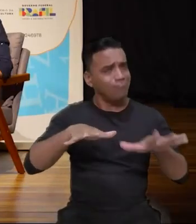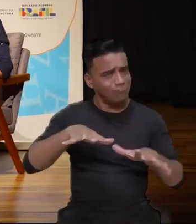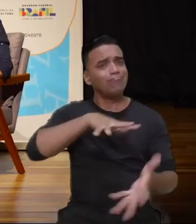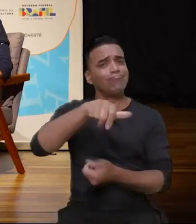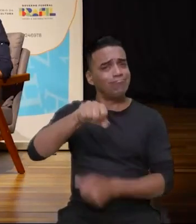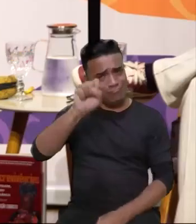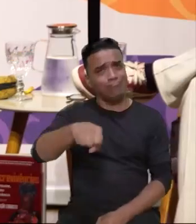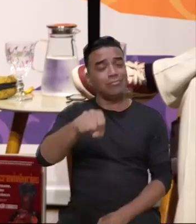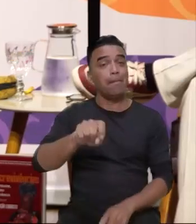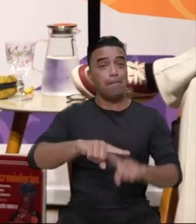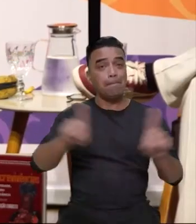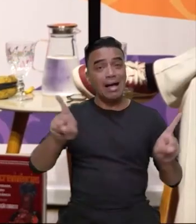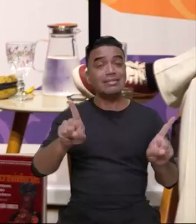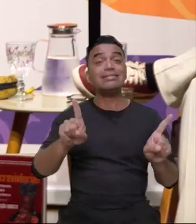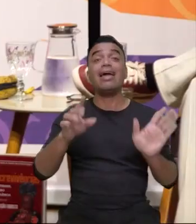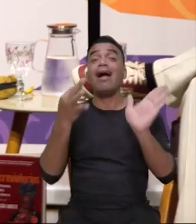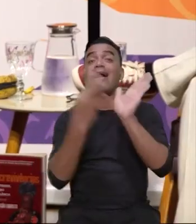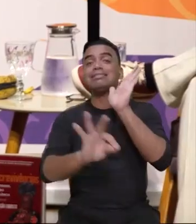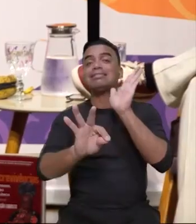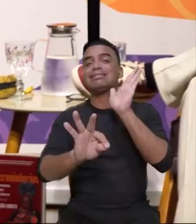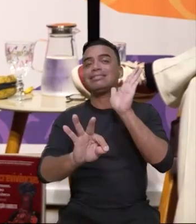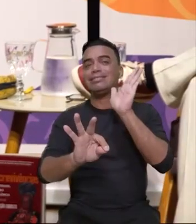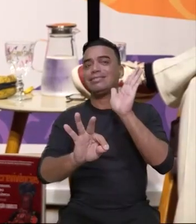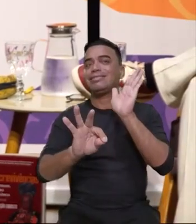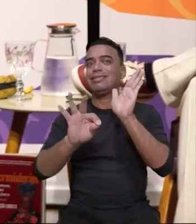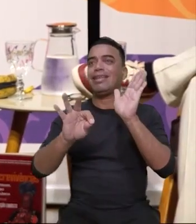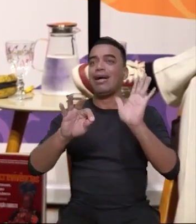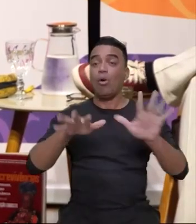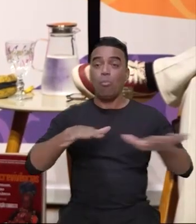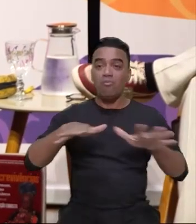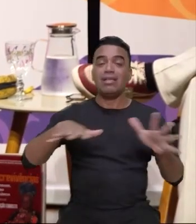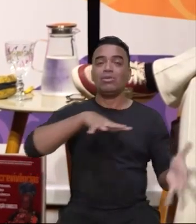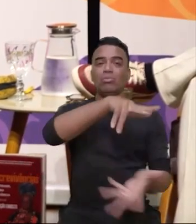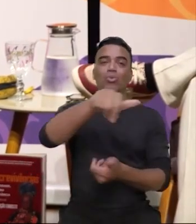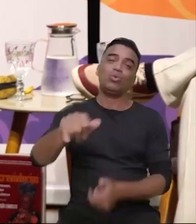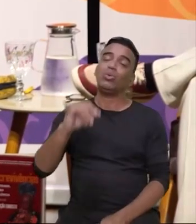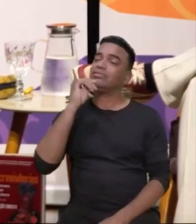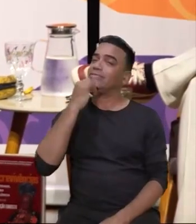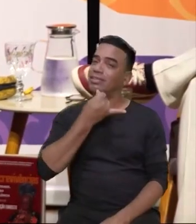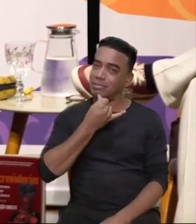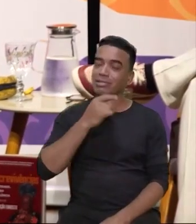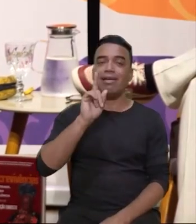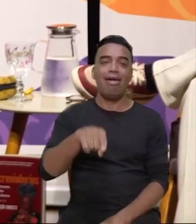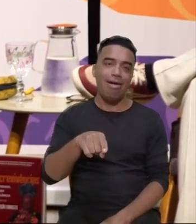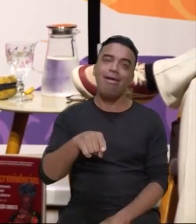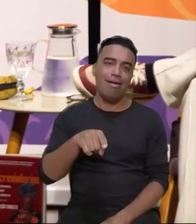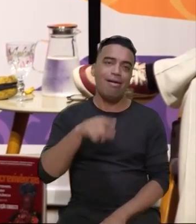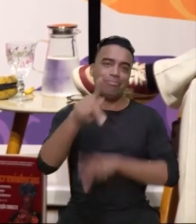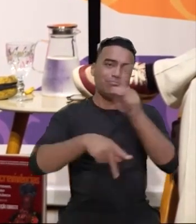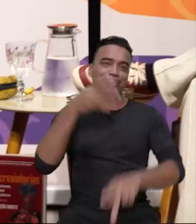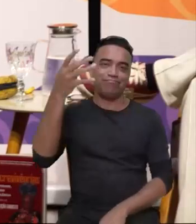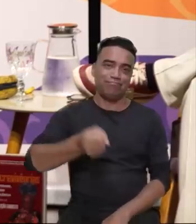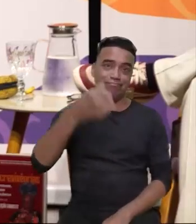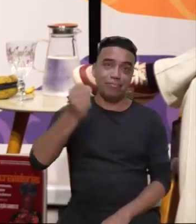mas quem assina a movimentação desse mundo, infelizmente, ainda não somos